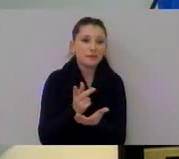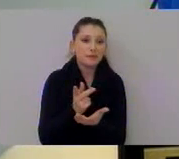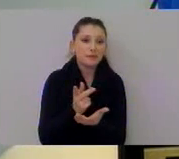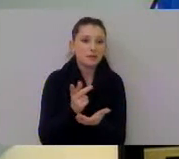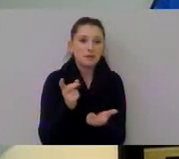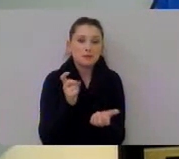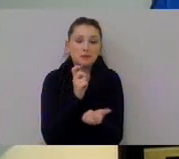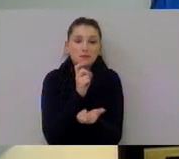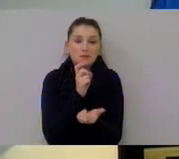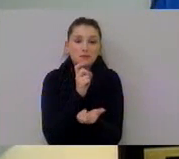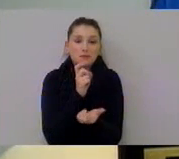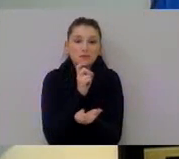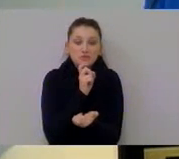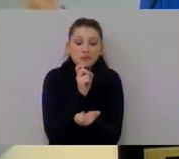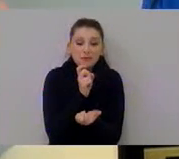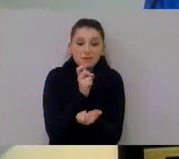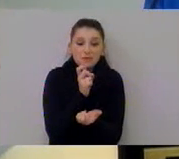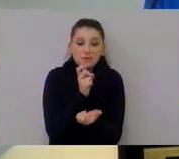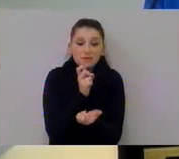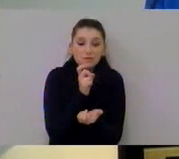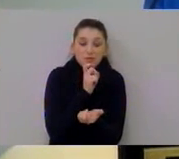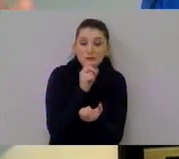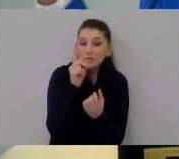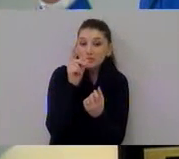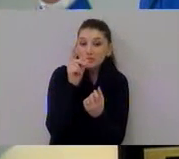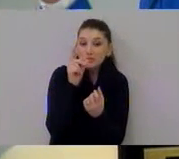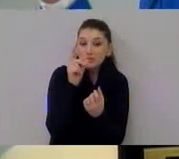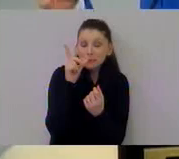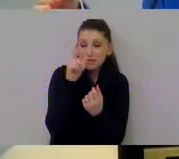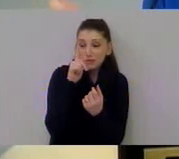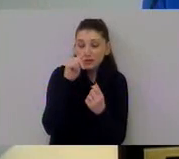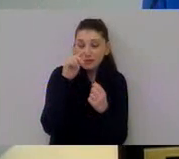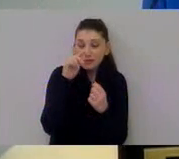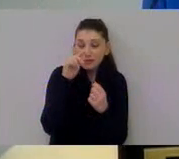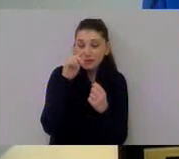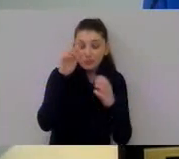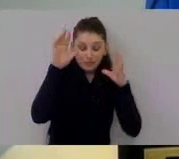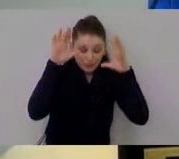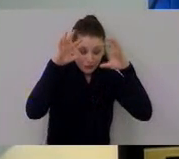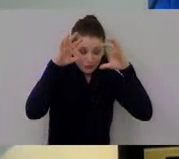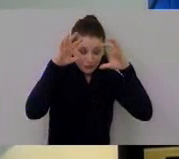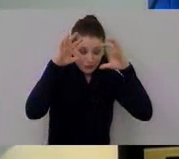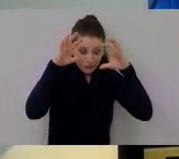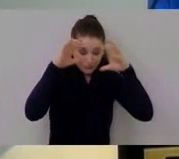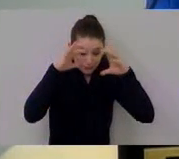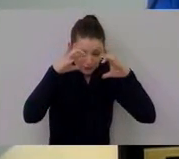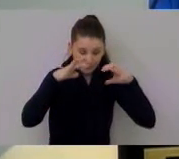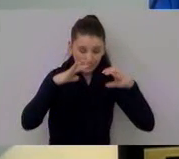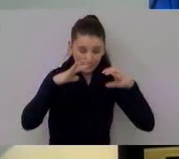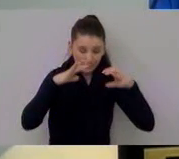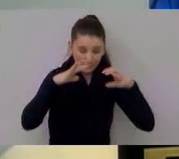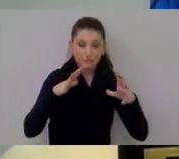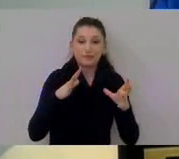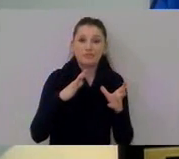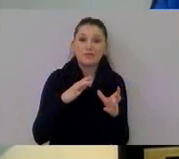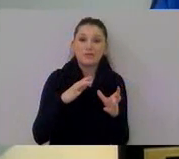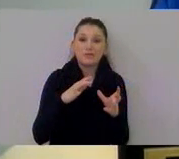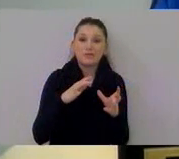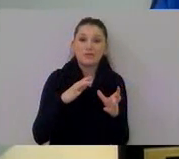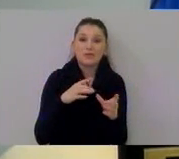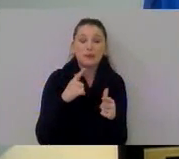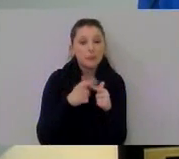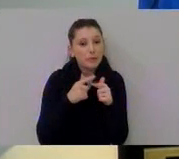tranquila, né? Inclusive problemas de obra que eram para